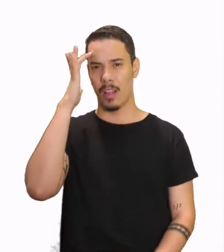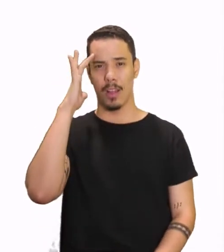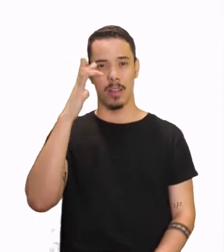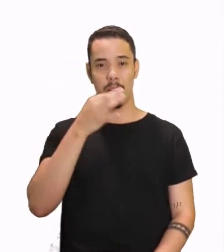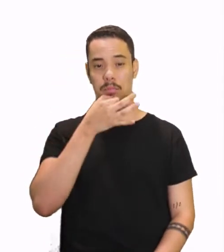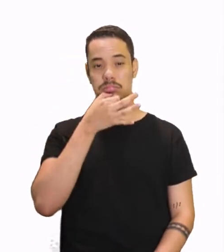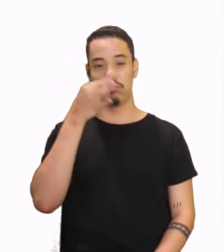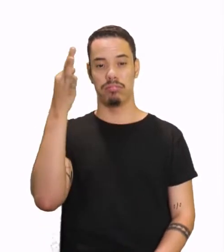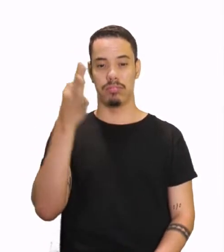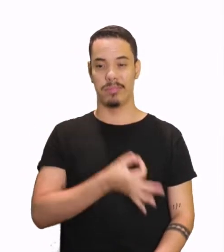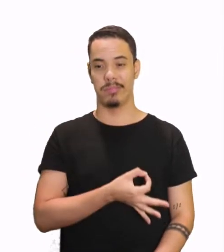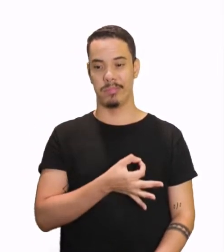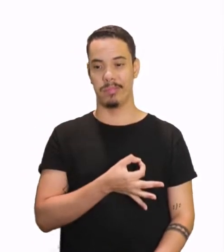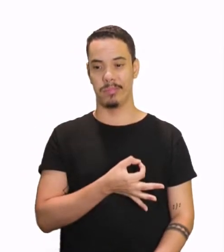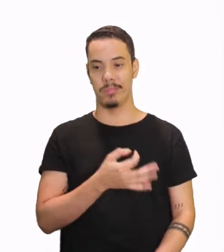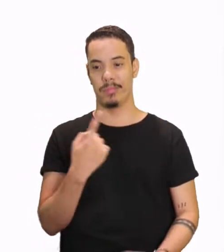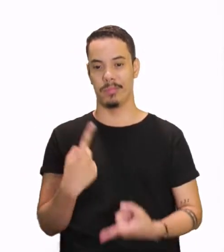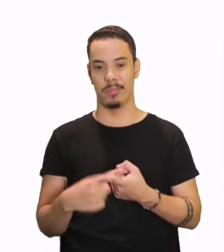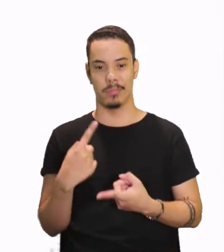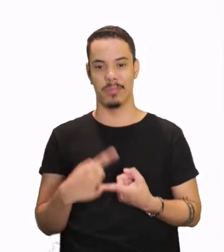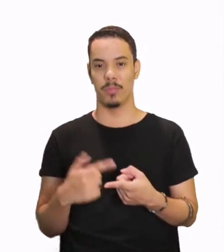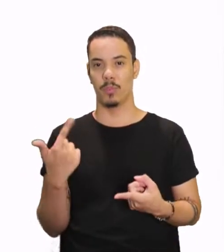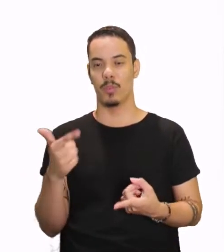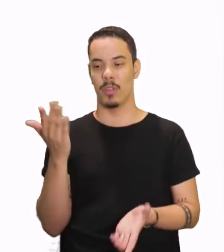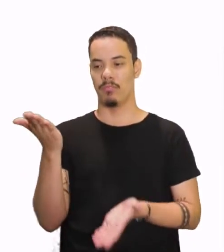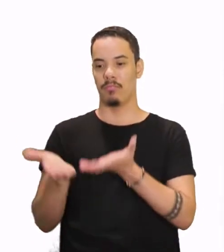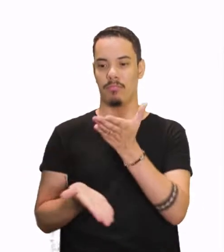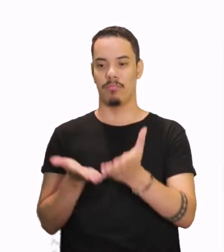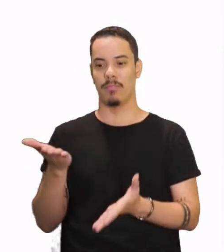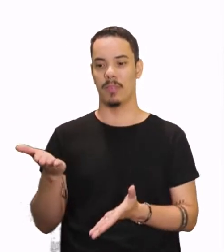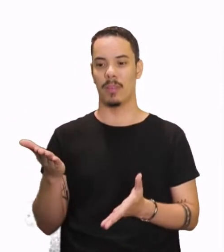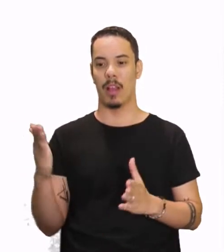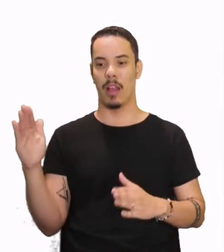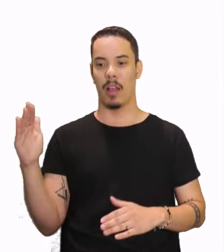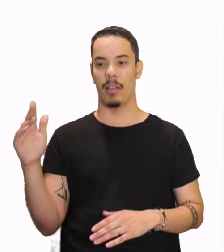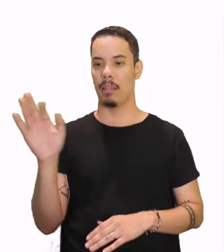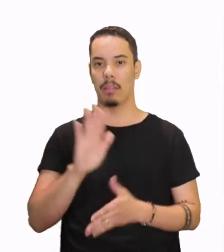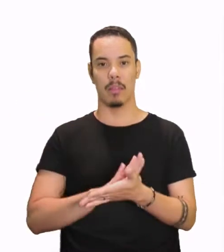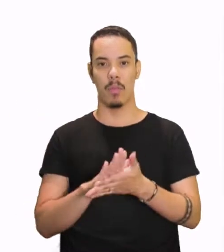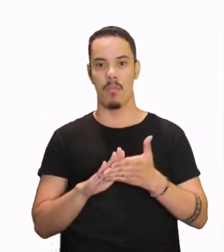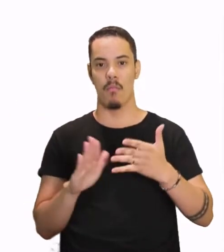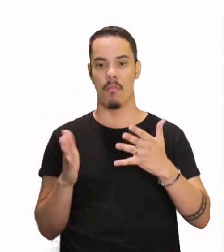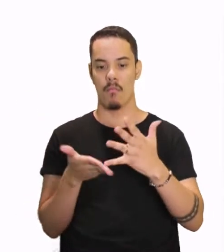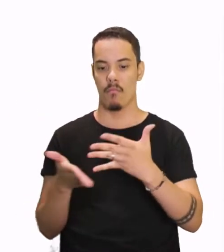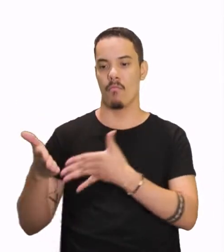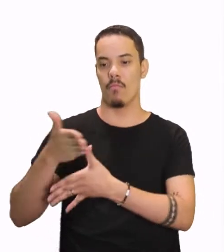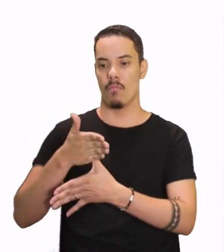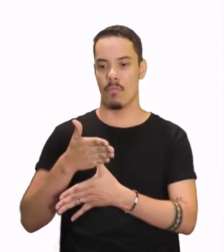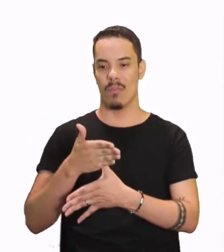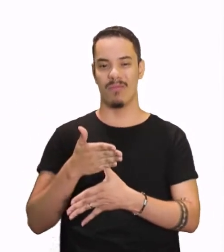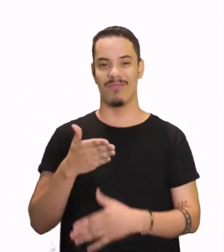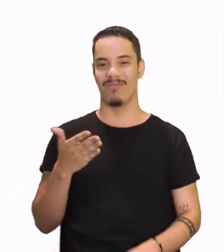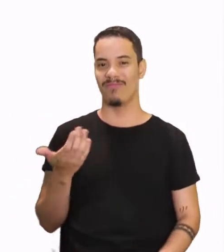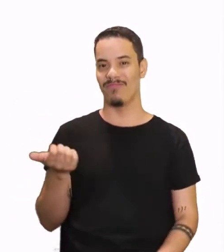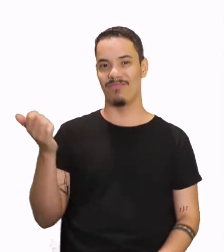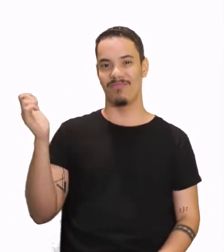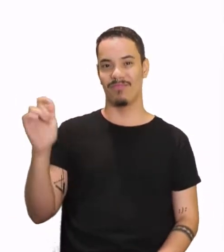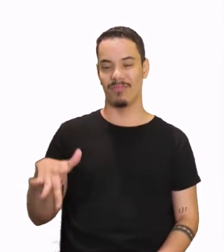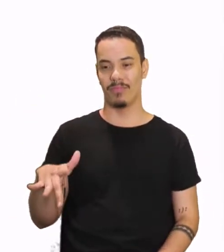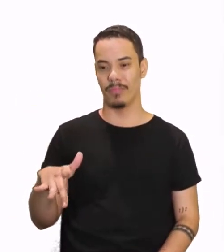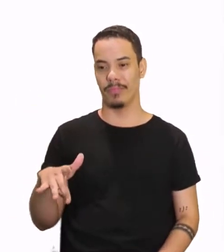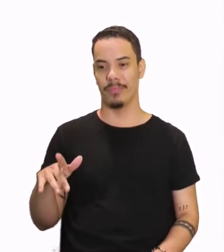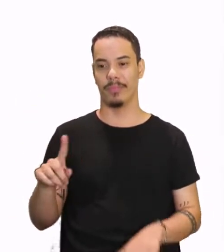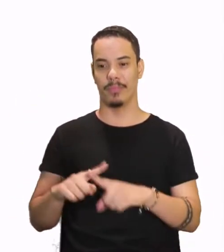ridícula, sem nenhum traquejo ou refinamento social. Ela dispensa o